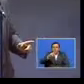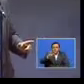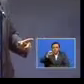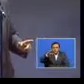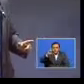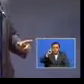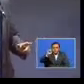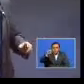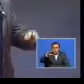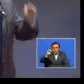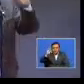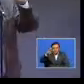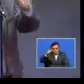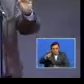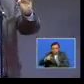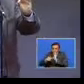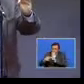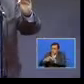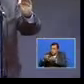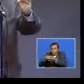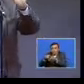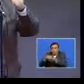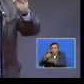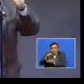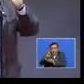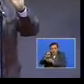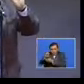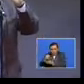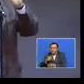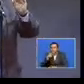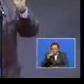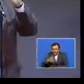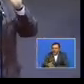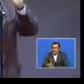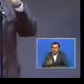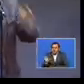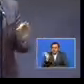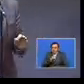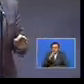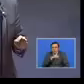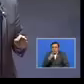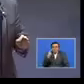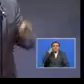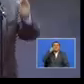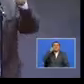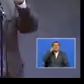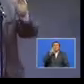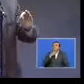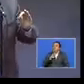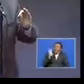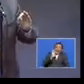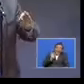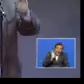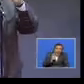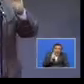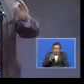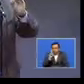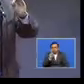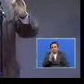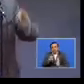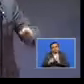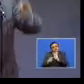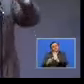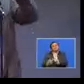pseudo-democrático do PSDB. Quando é pimenta no olho dos outros, é refresco. Estão provando